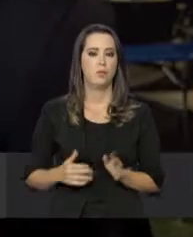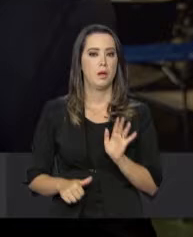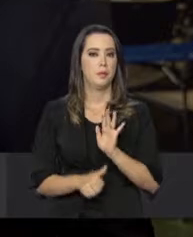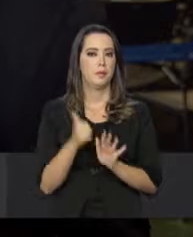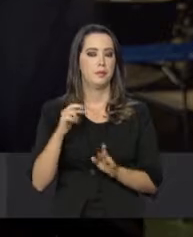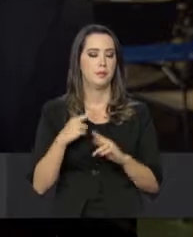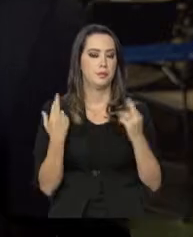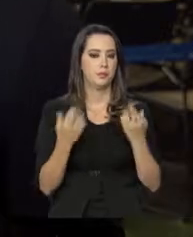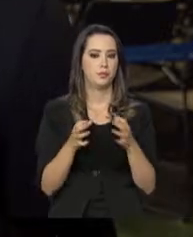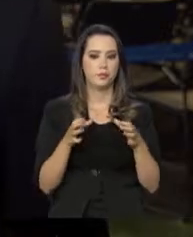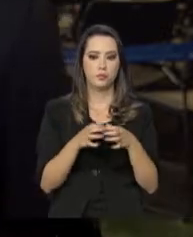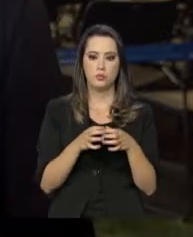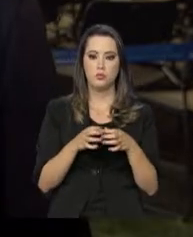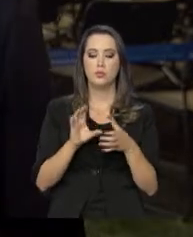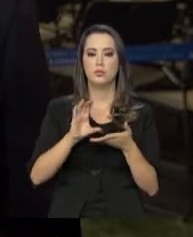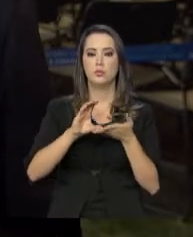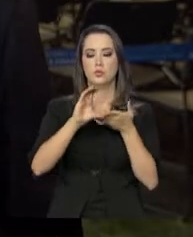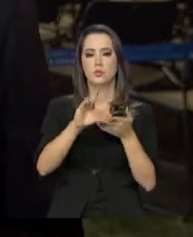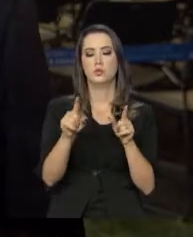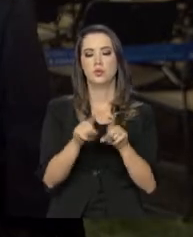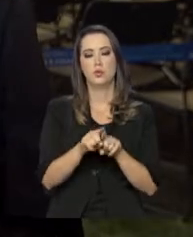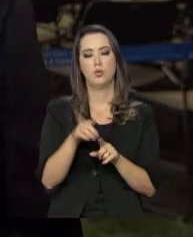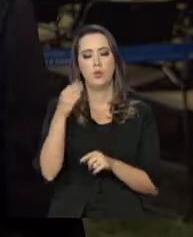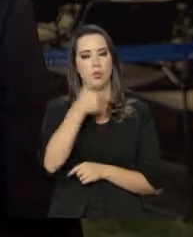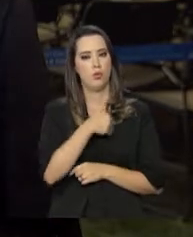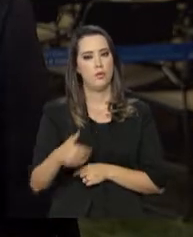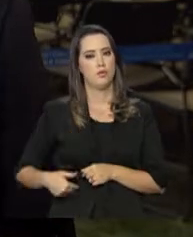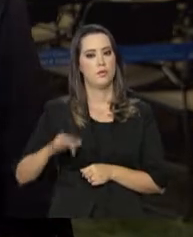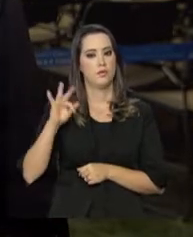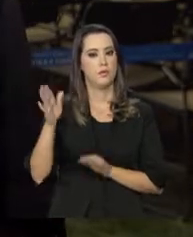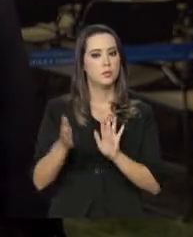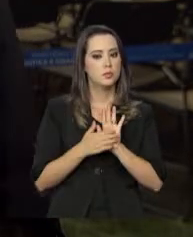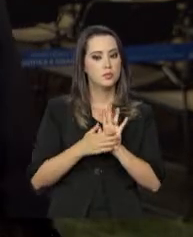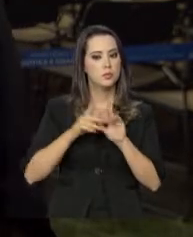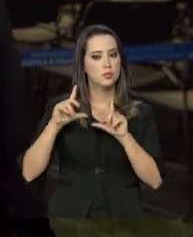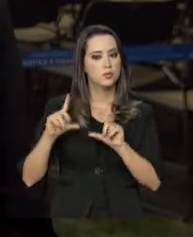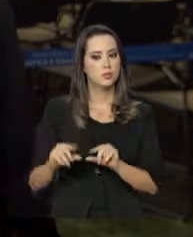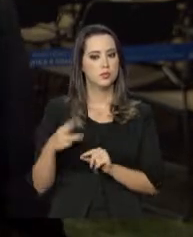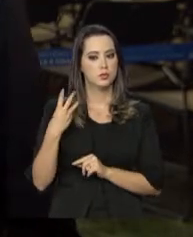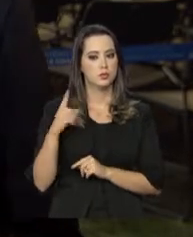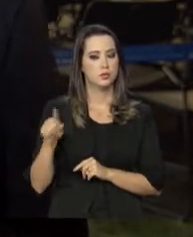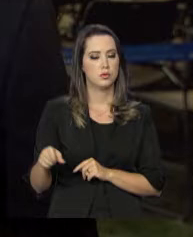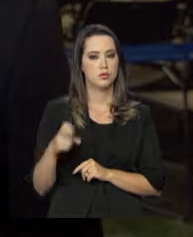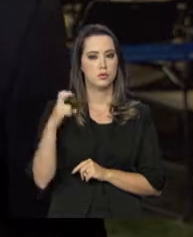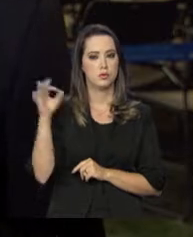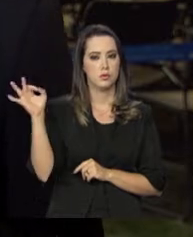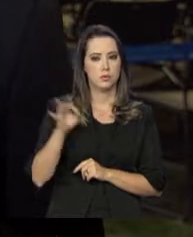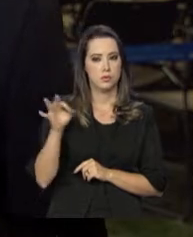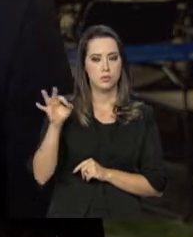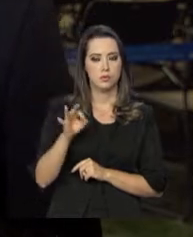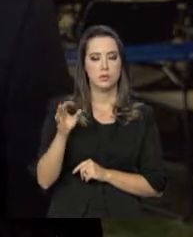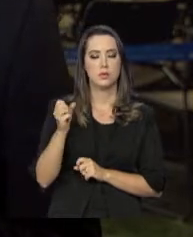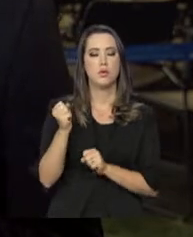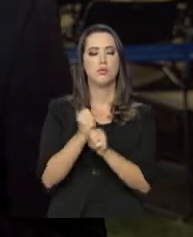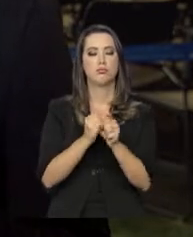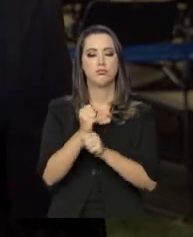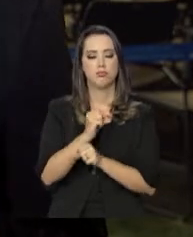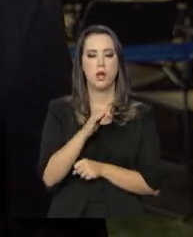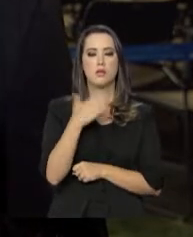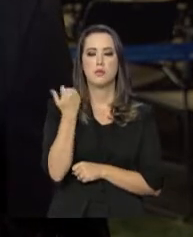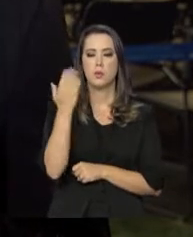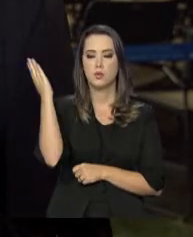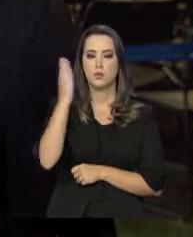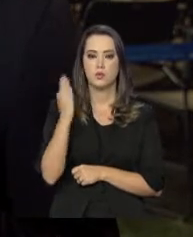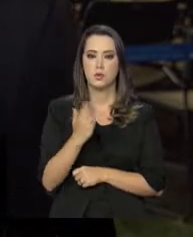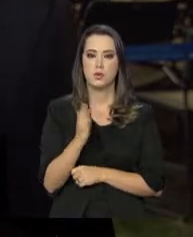do conselho o governo federal propôs a meta de reduzir em três e meio por cento ao ano o número de homicídios no brasil de